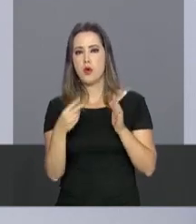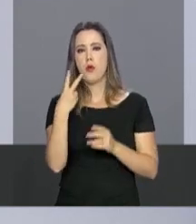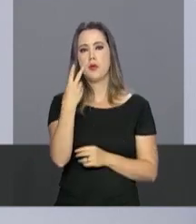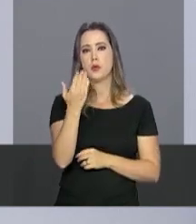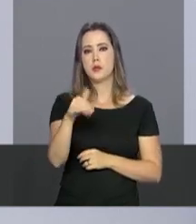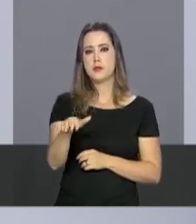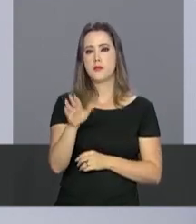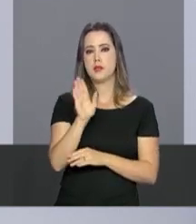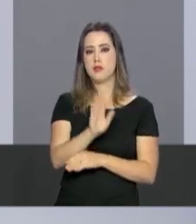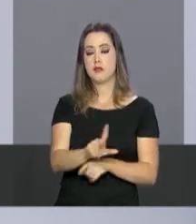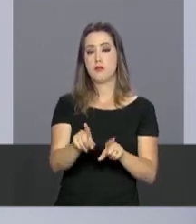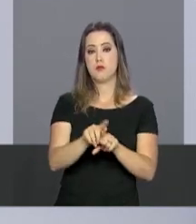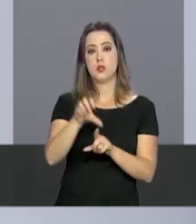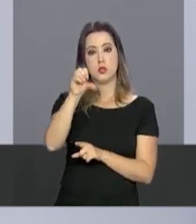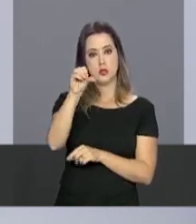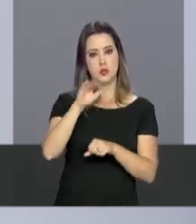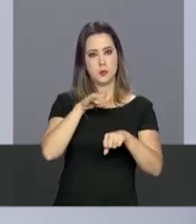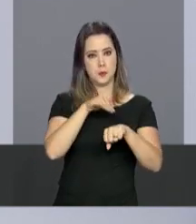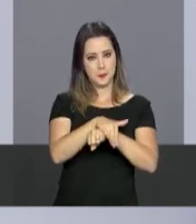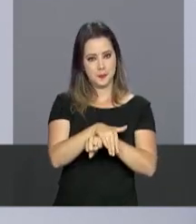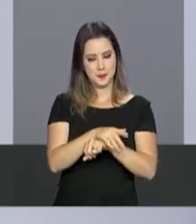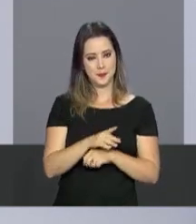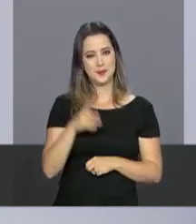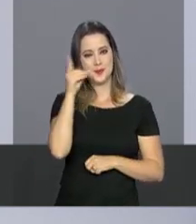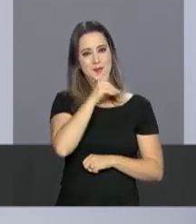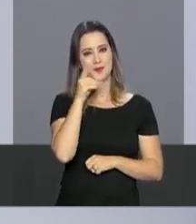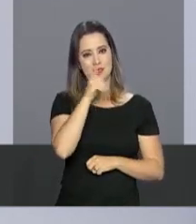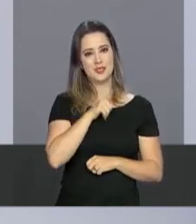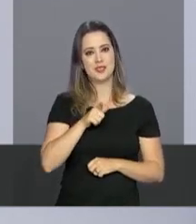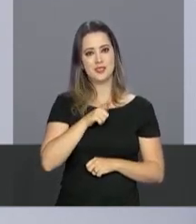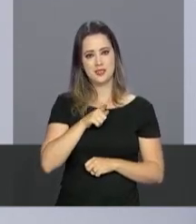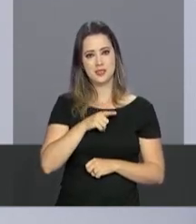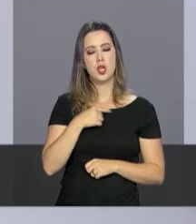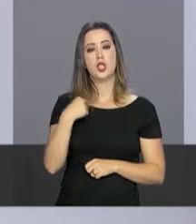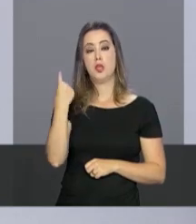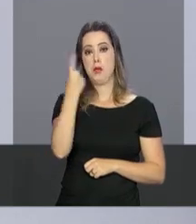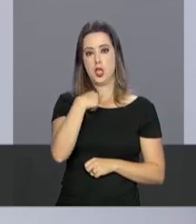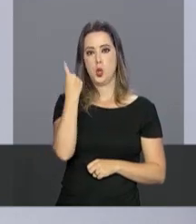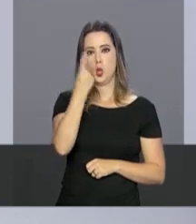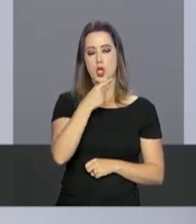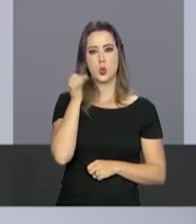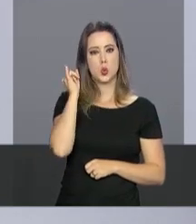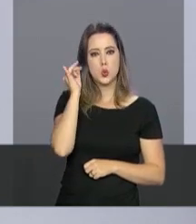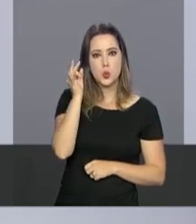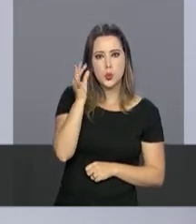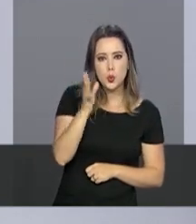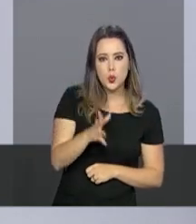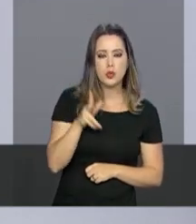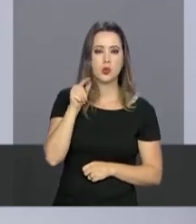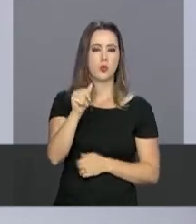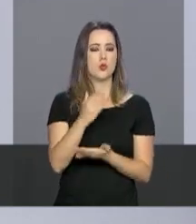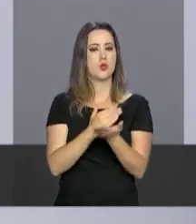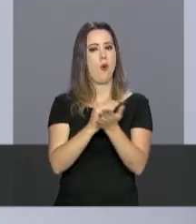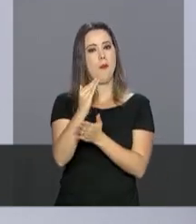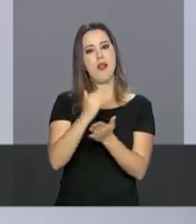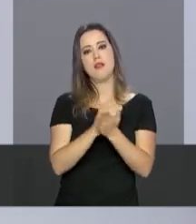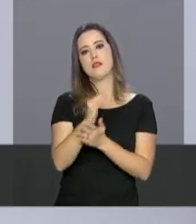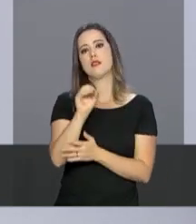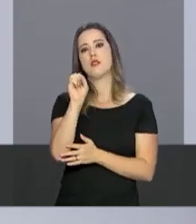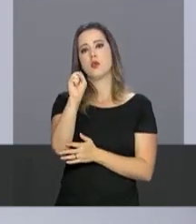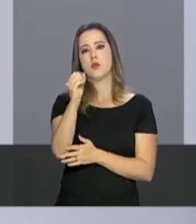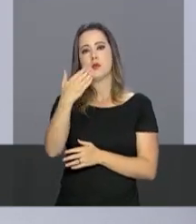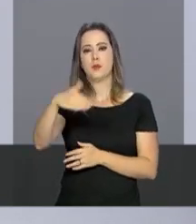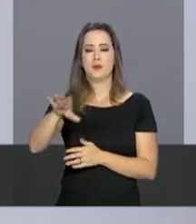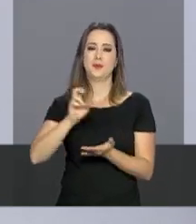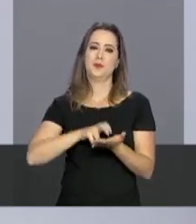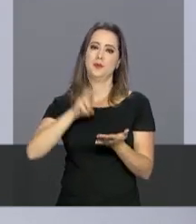e meia da tarde às nove da noite e nos domingos também tem maratona todos os programas da semana a partir